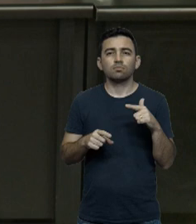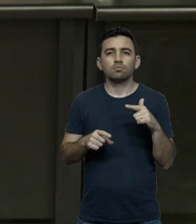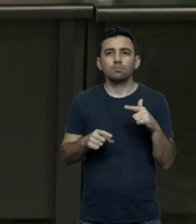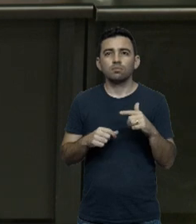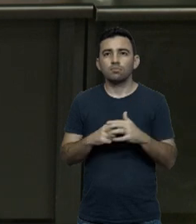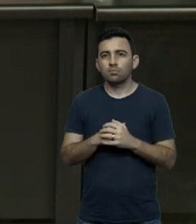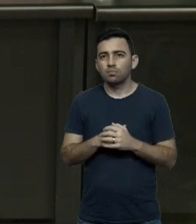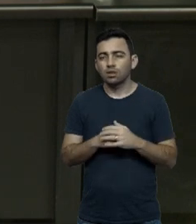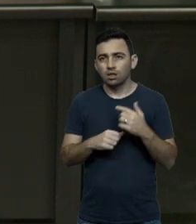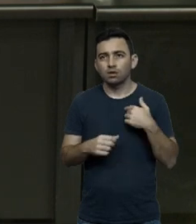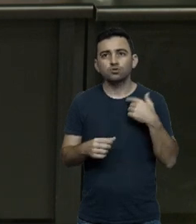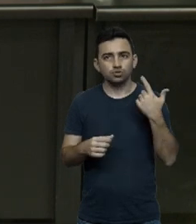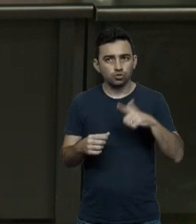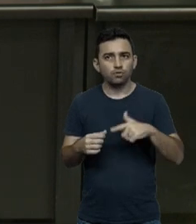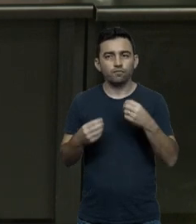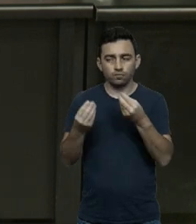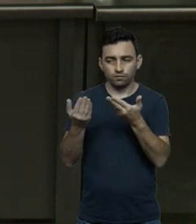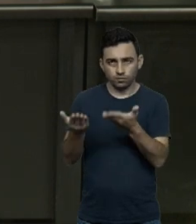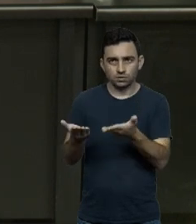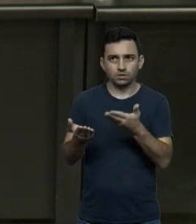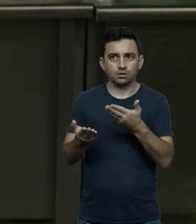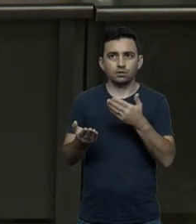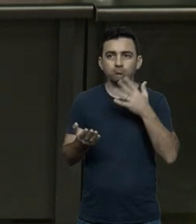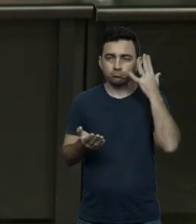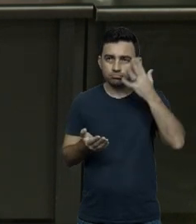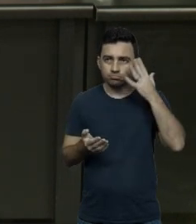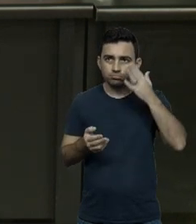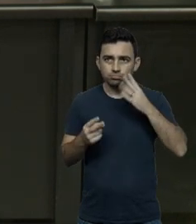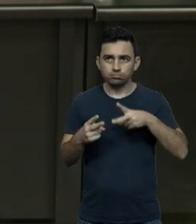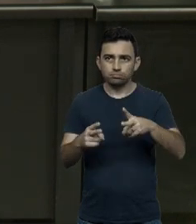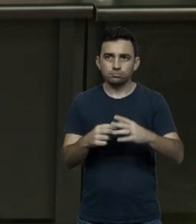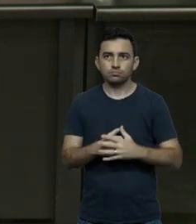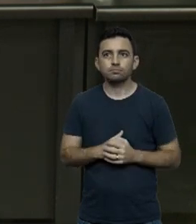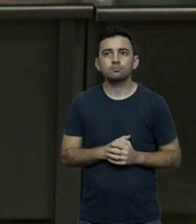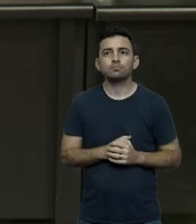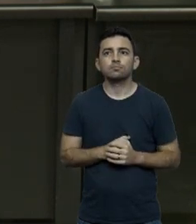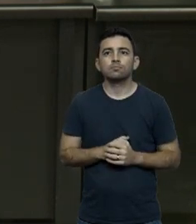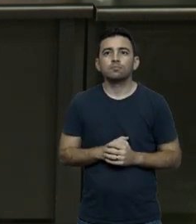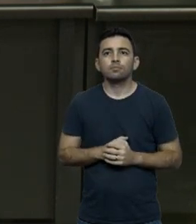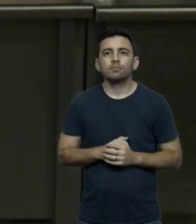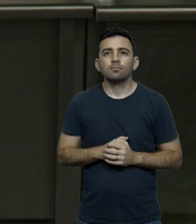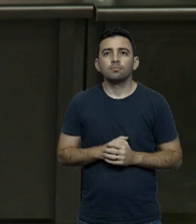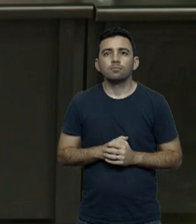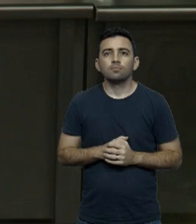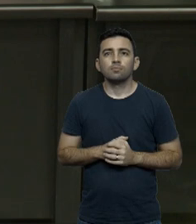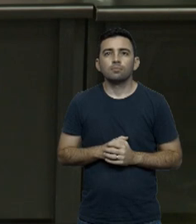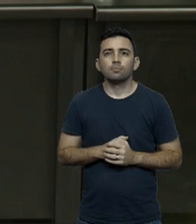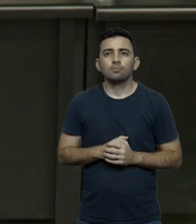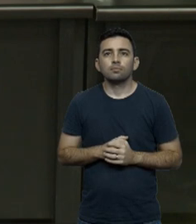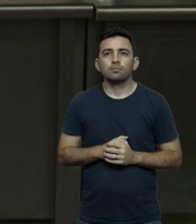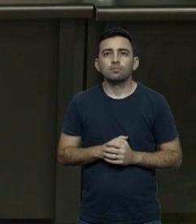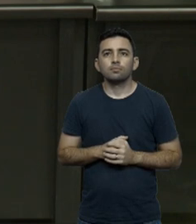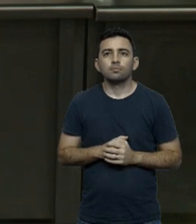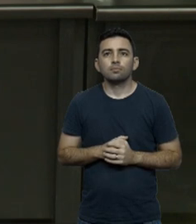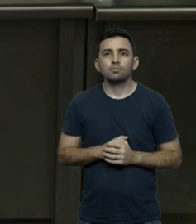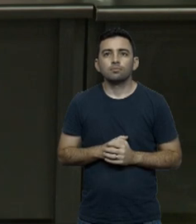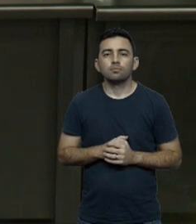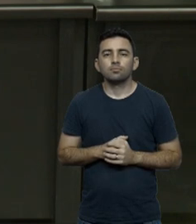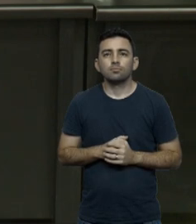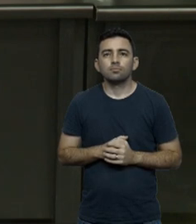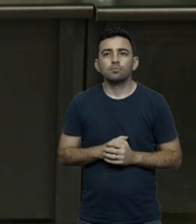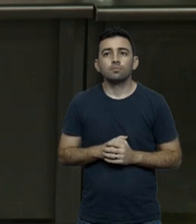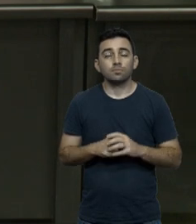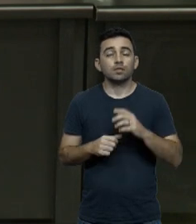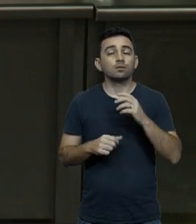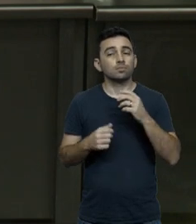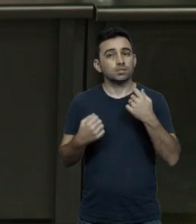rede Volvo a palavra para ti para tu continuar com a fala tá bom a missão pessoal vamos